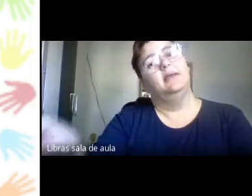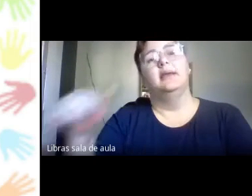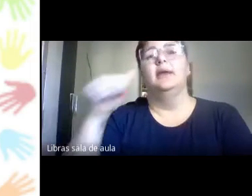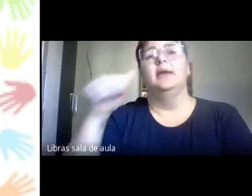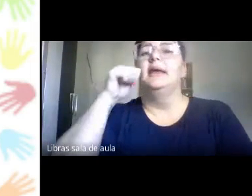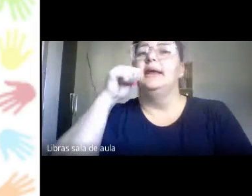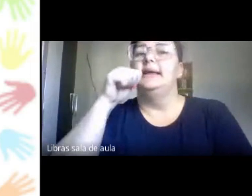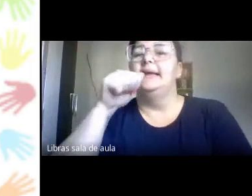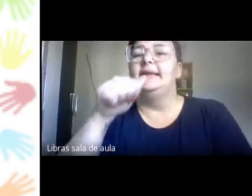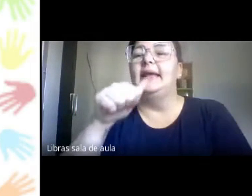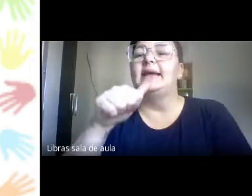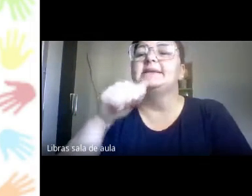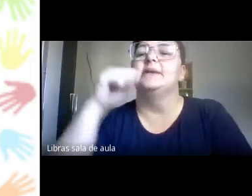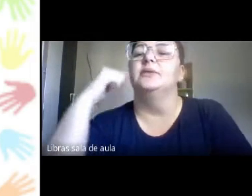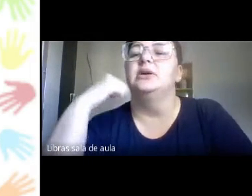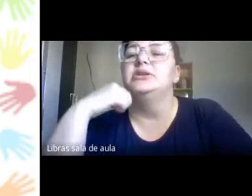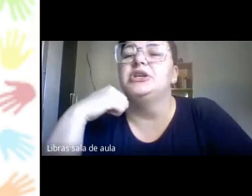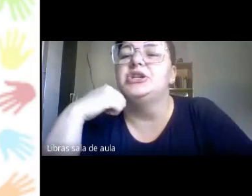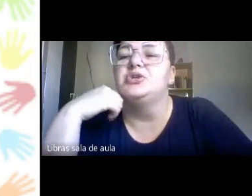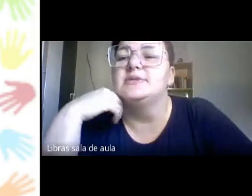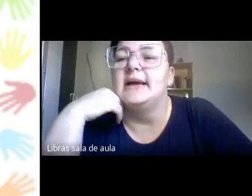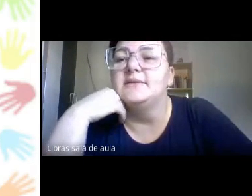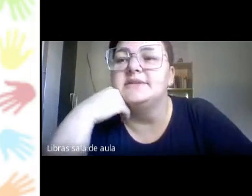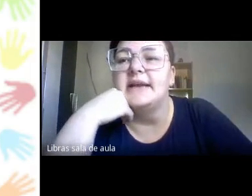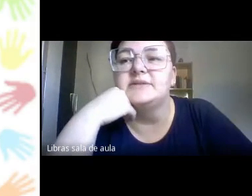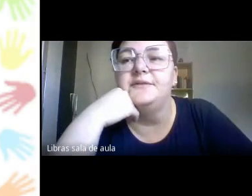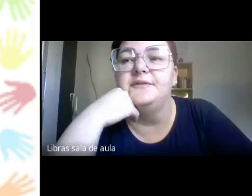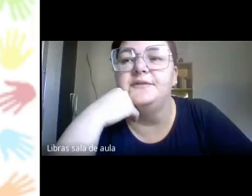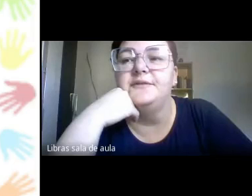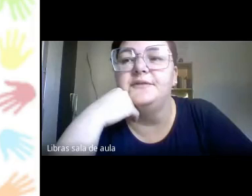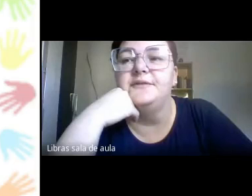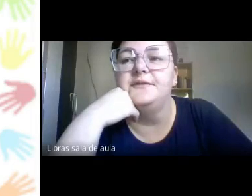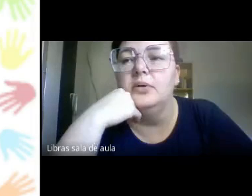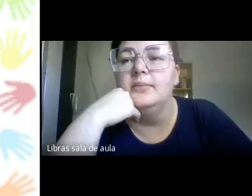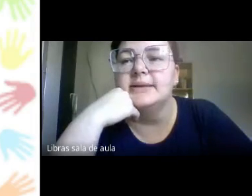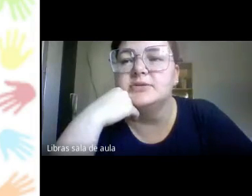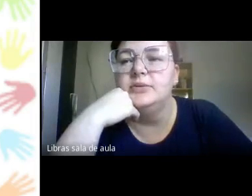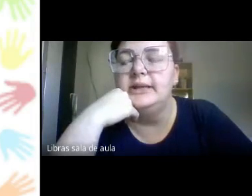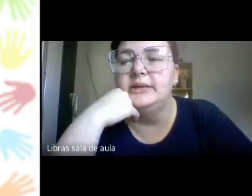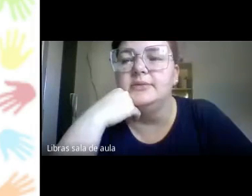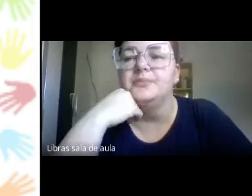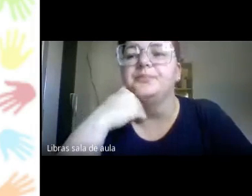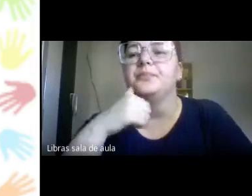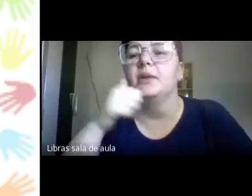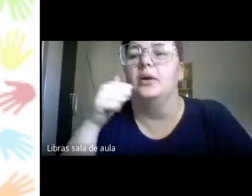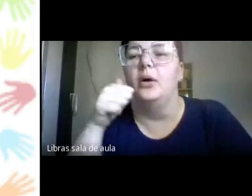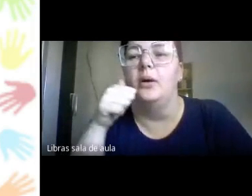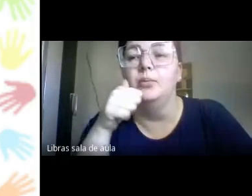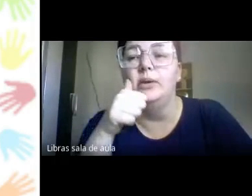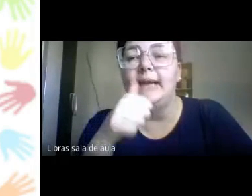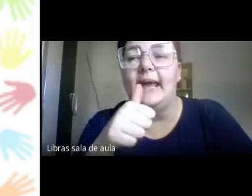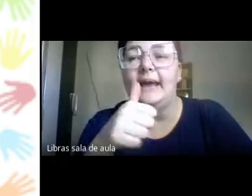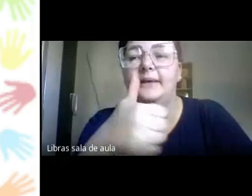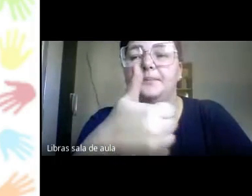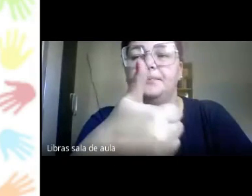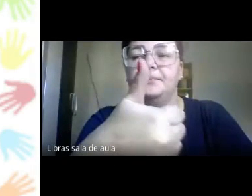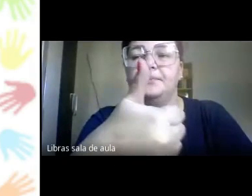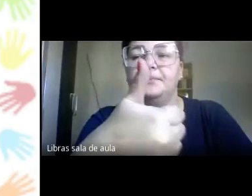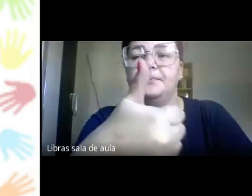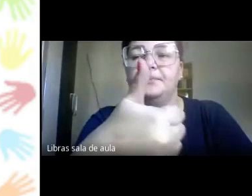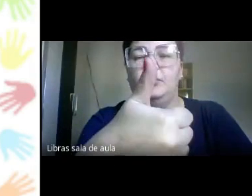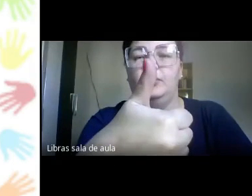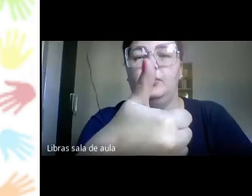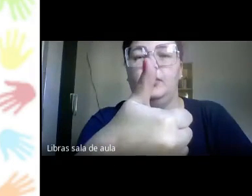ele. E tem a questão de a gente usar o sexo feminino ou masculino. Ó, mulher,